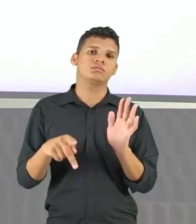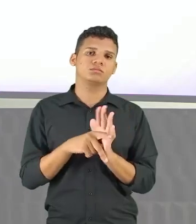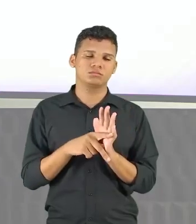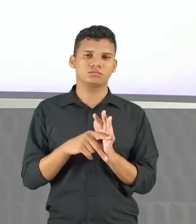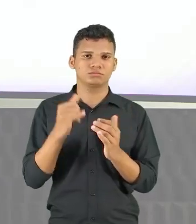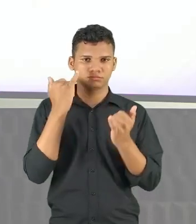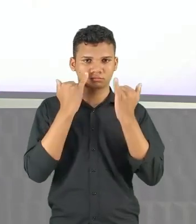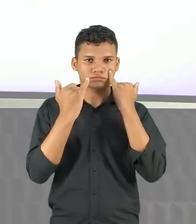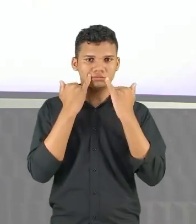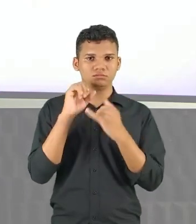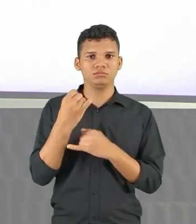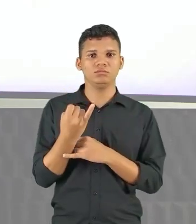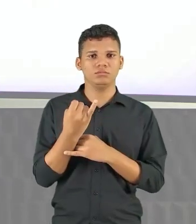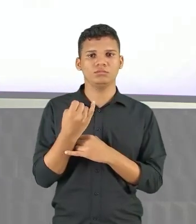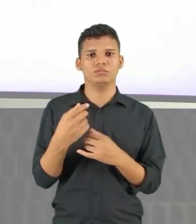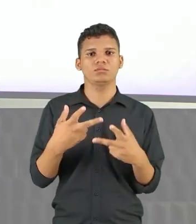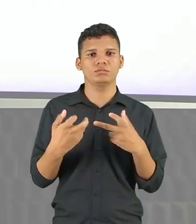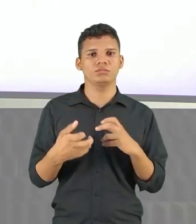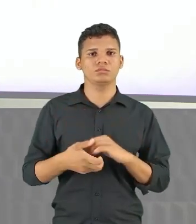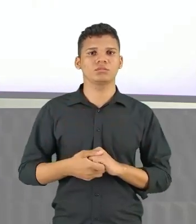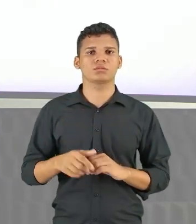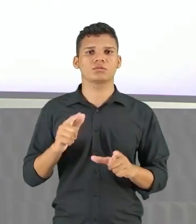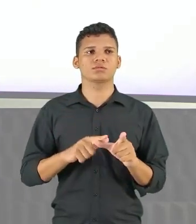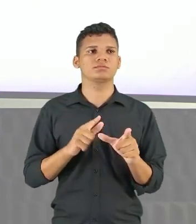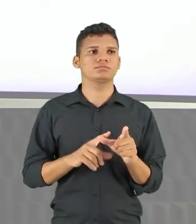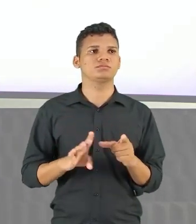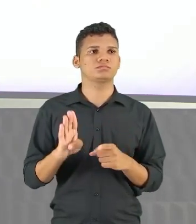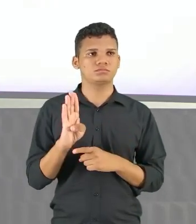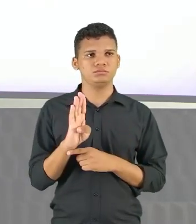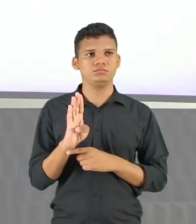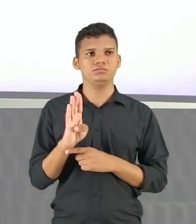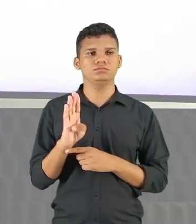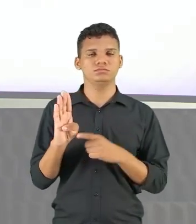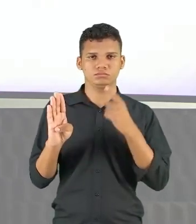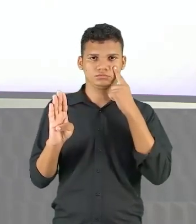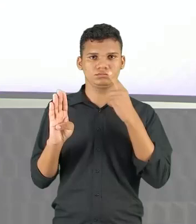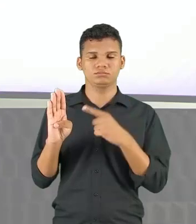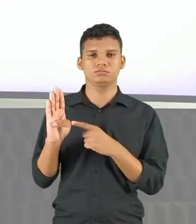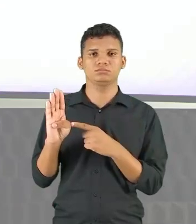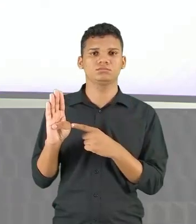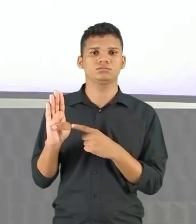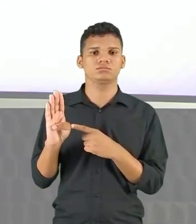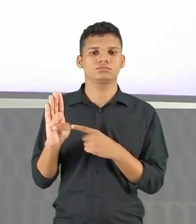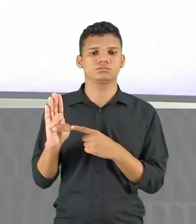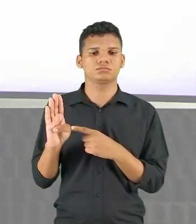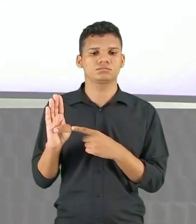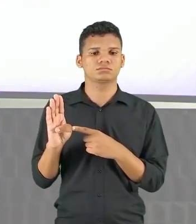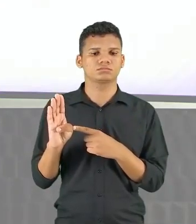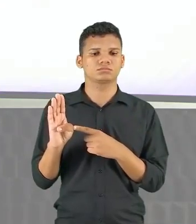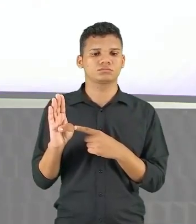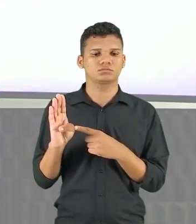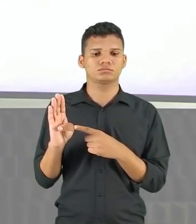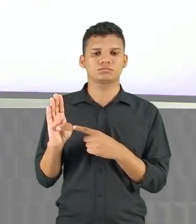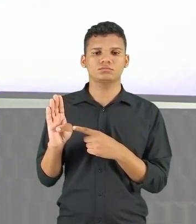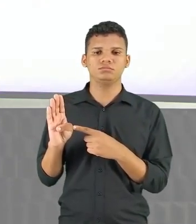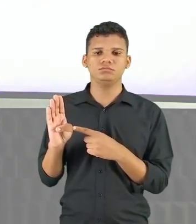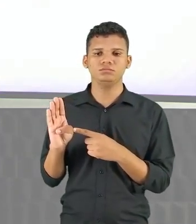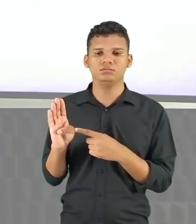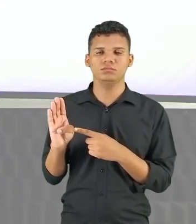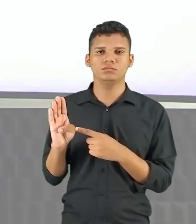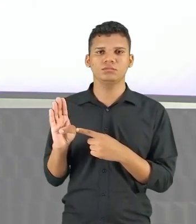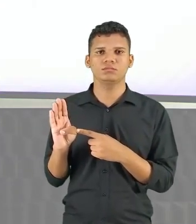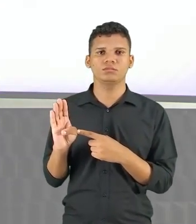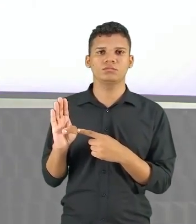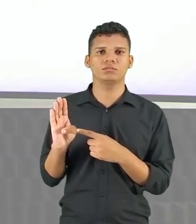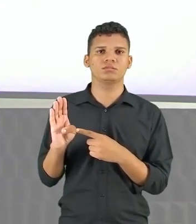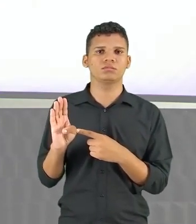e se isso está sinalizando uma introdução. Letra B, tais vantagens. Quando eu uso nesse texto essa expressão tais vantagens,